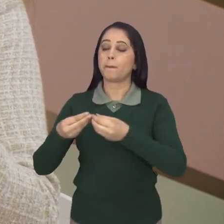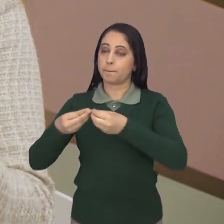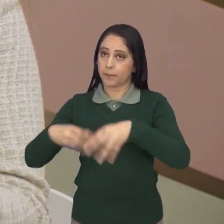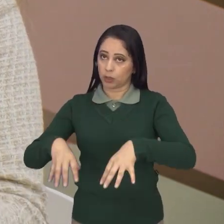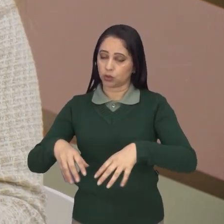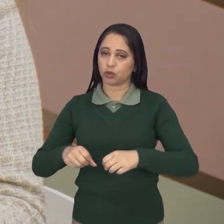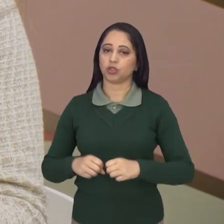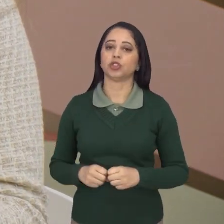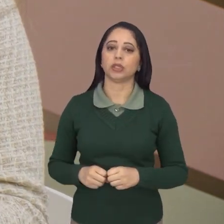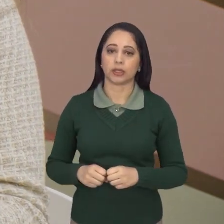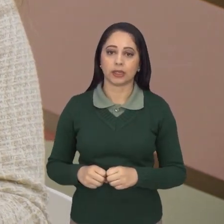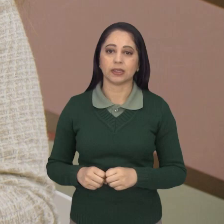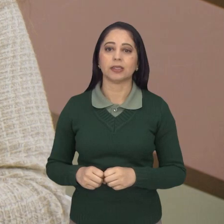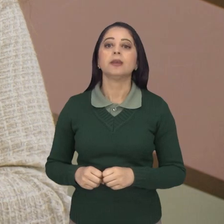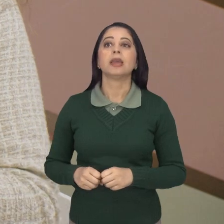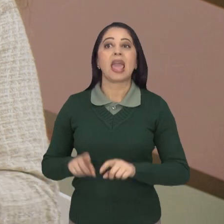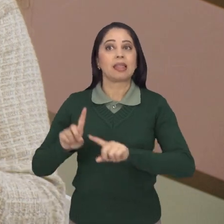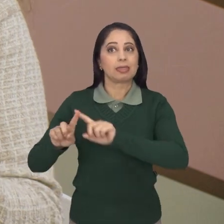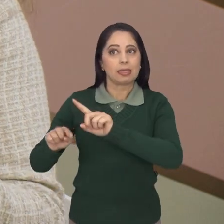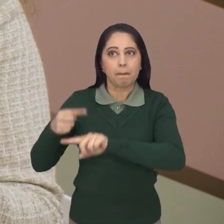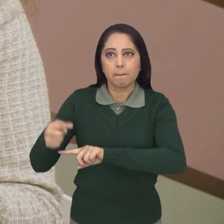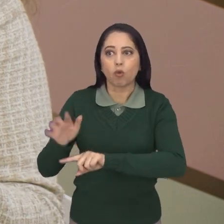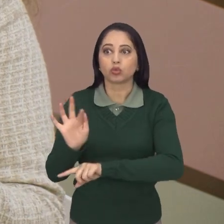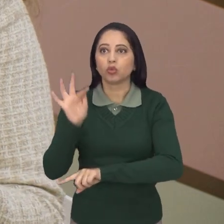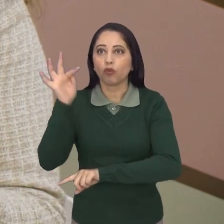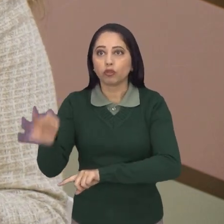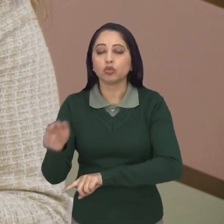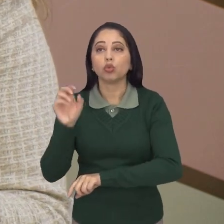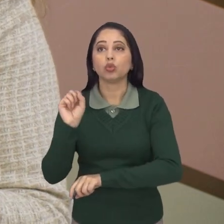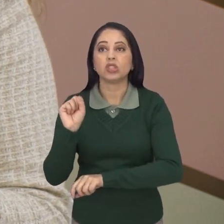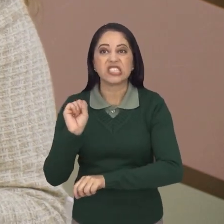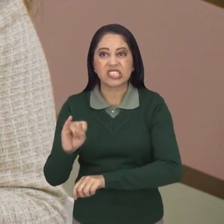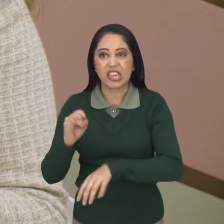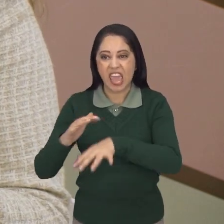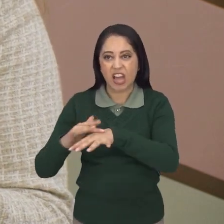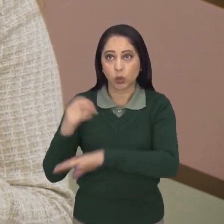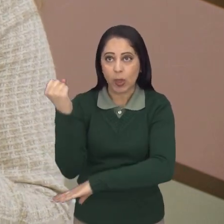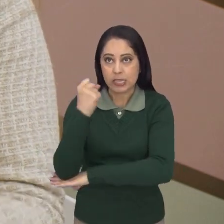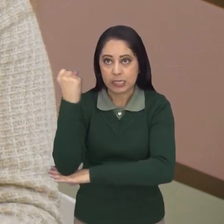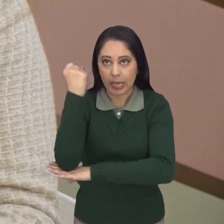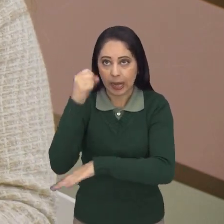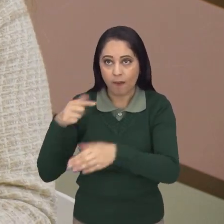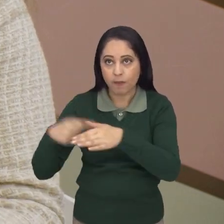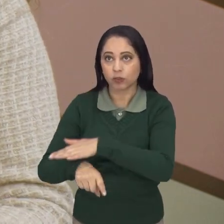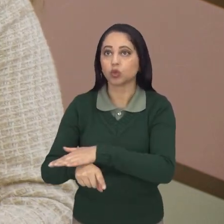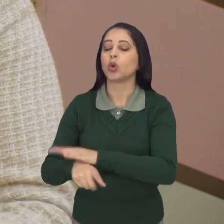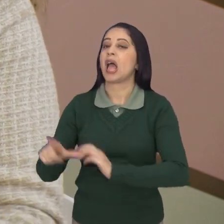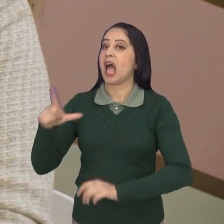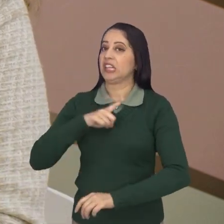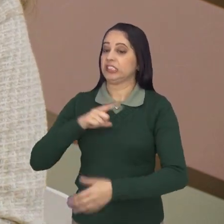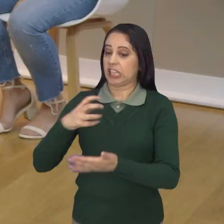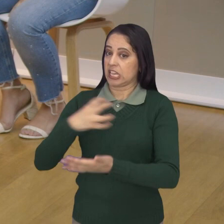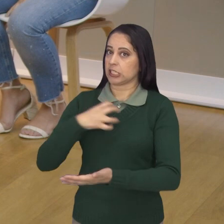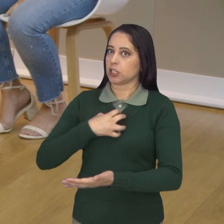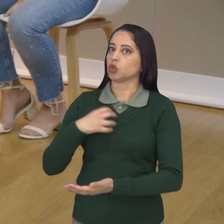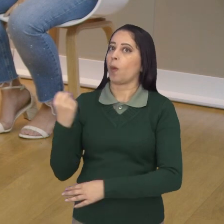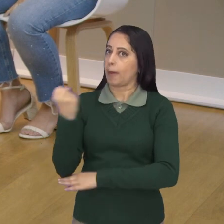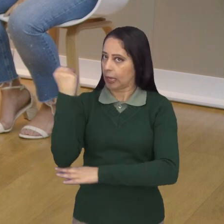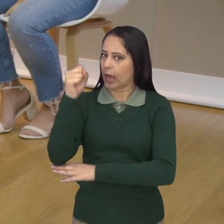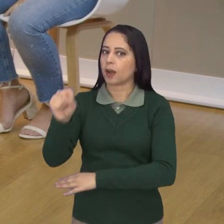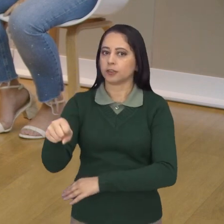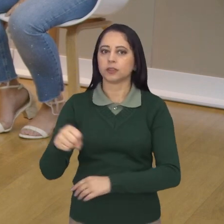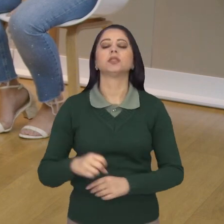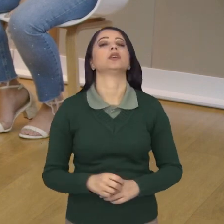boa absorção de nutrientes. E aí, mais tardiamente, a gente tem ali uma doença crônica com mais sintomas importantes. Então, é